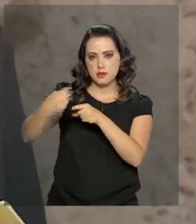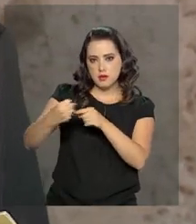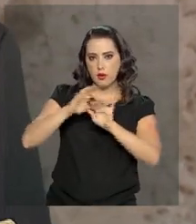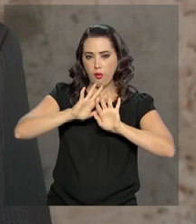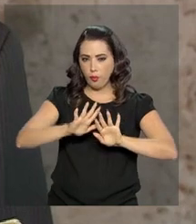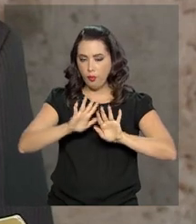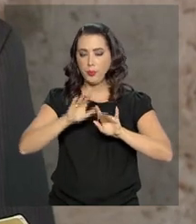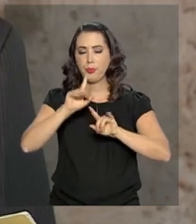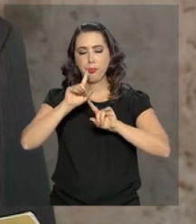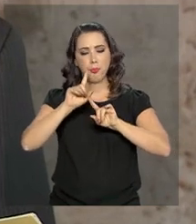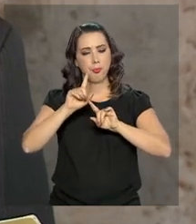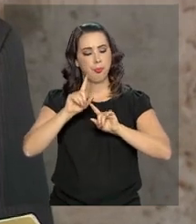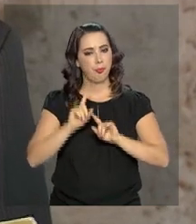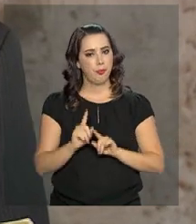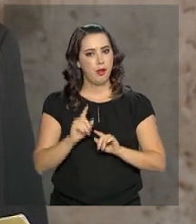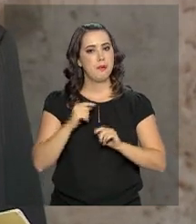deverá